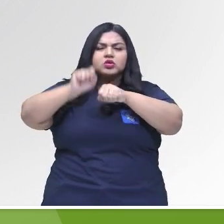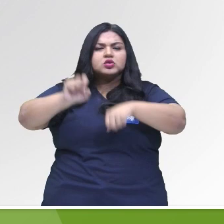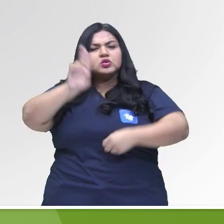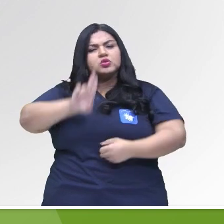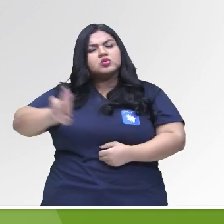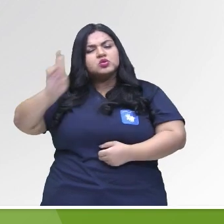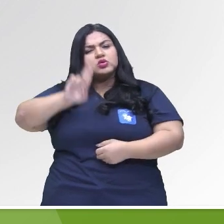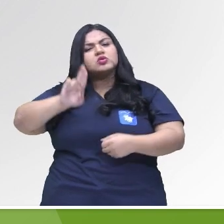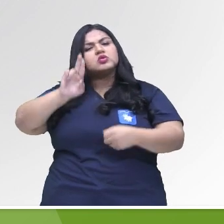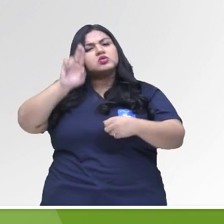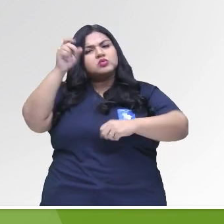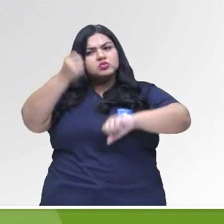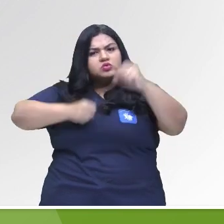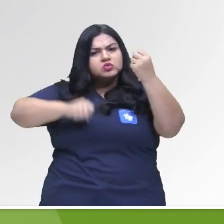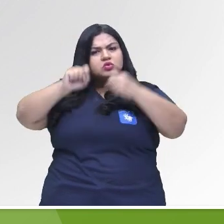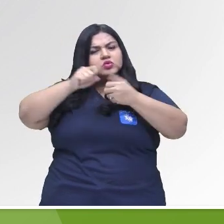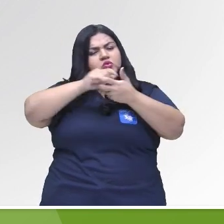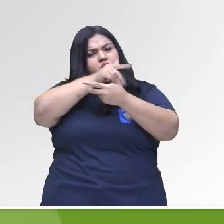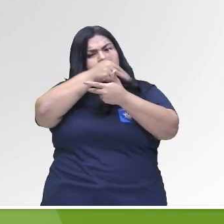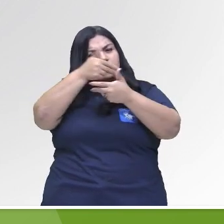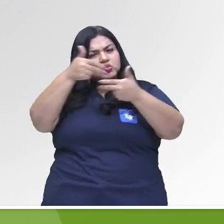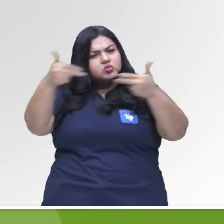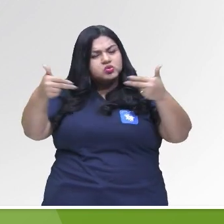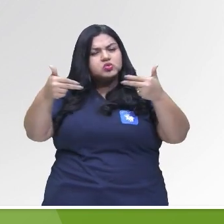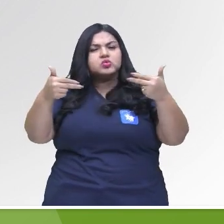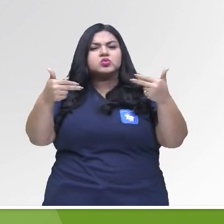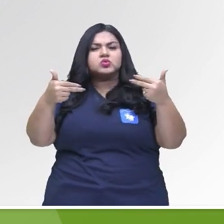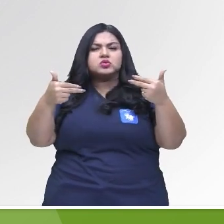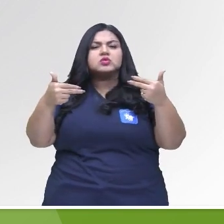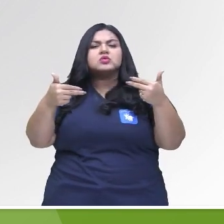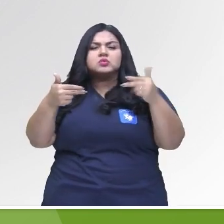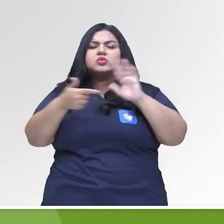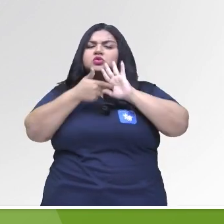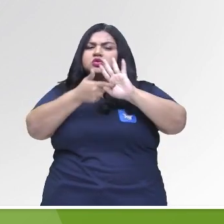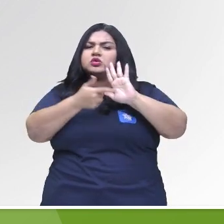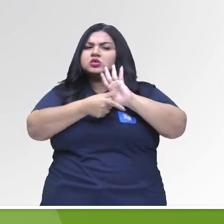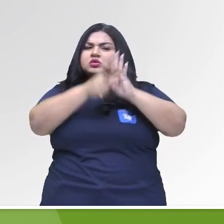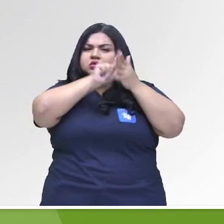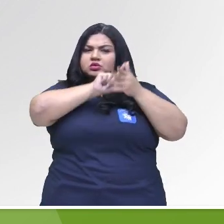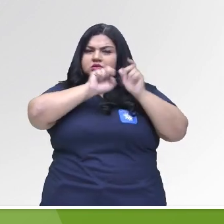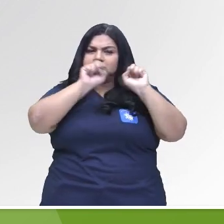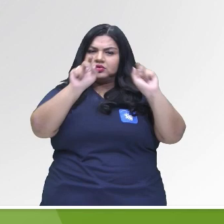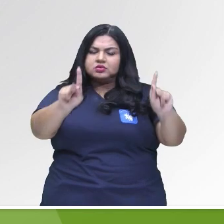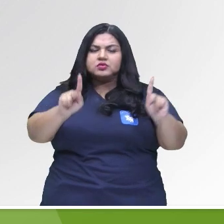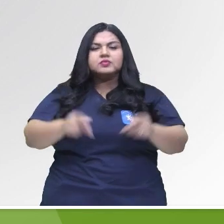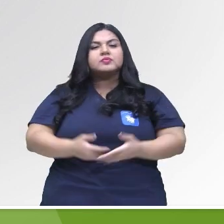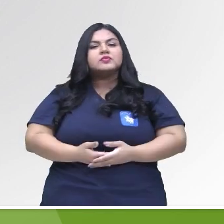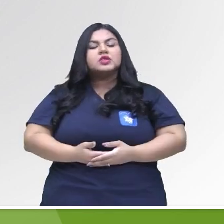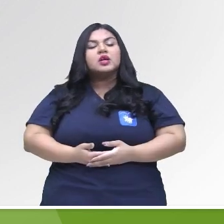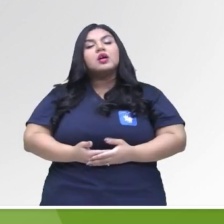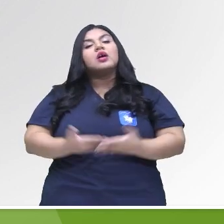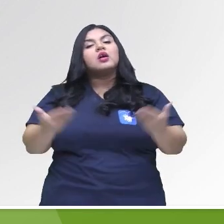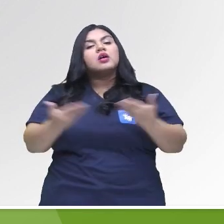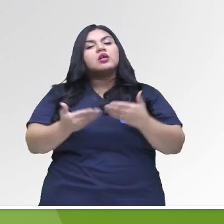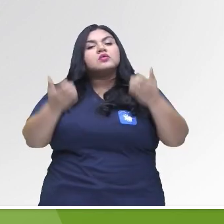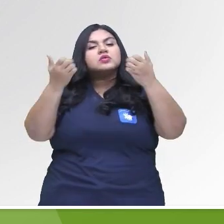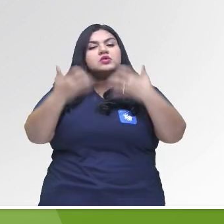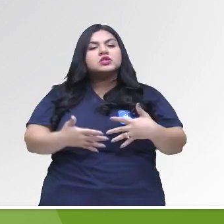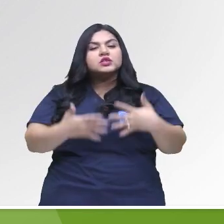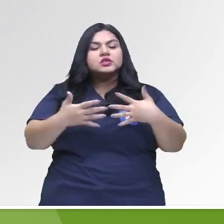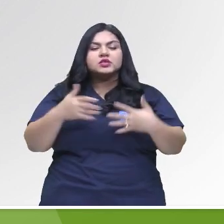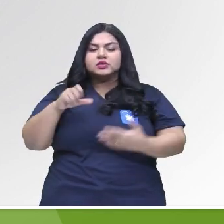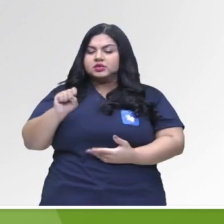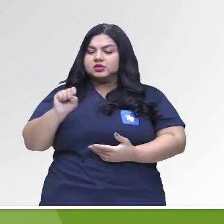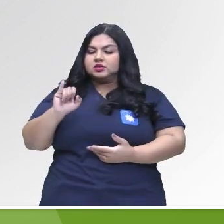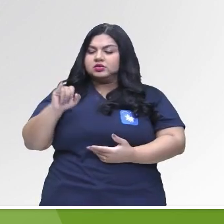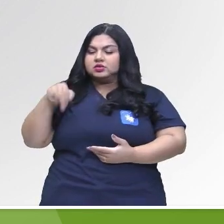para a fabricação dos objetos em questão, né? Aqueles que eu mostrei anteriormente, tá bom? Agora a gente vai falar dos polímeros